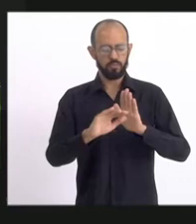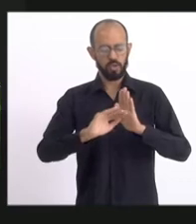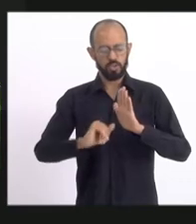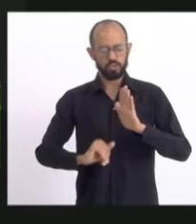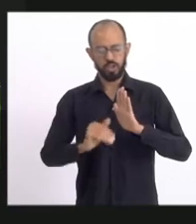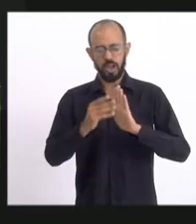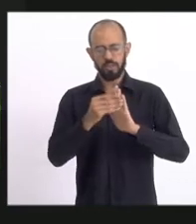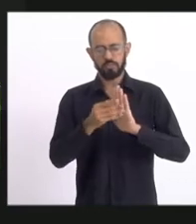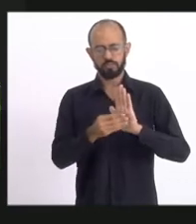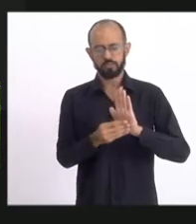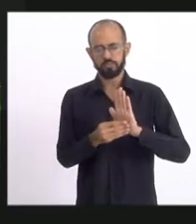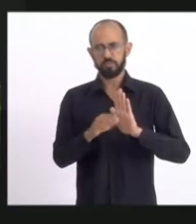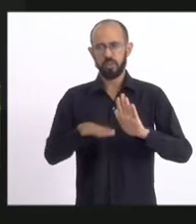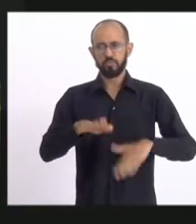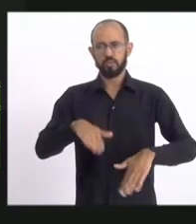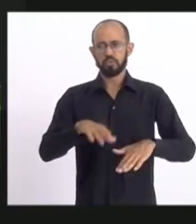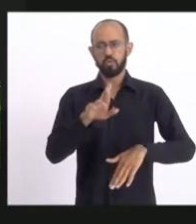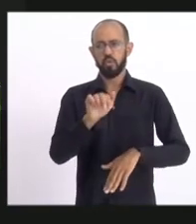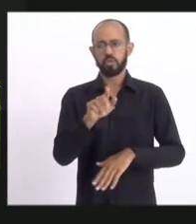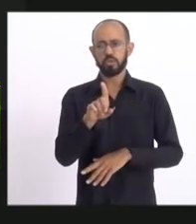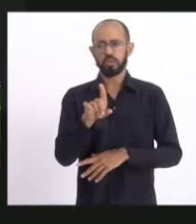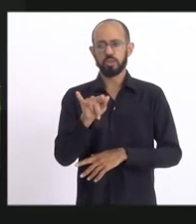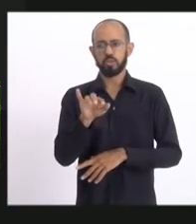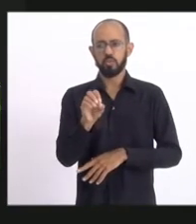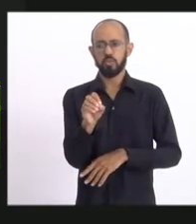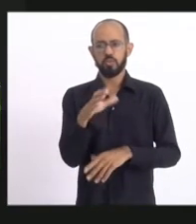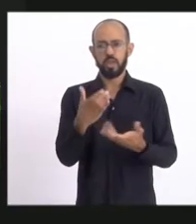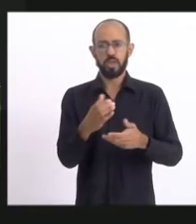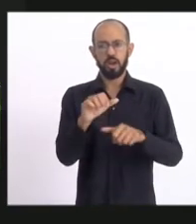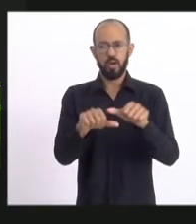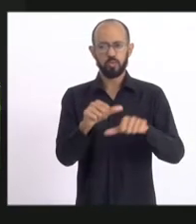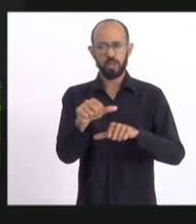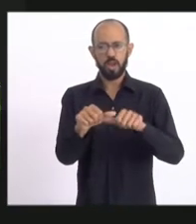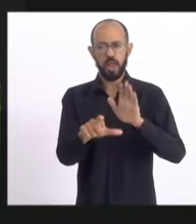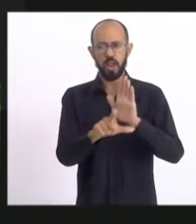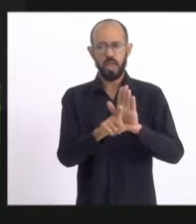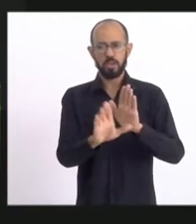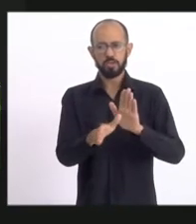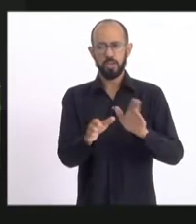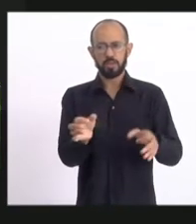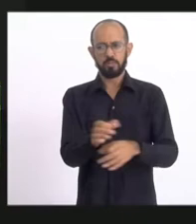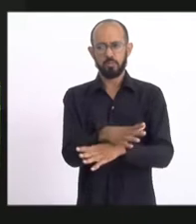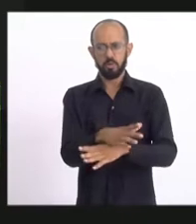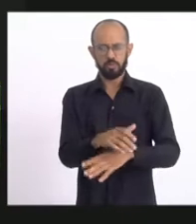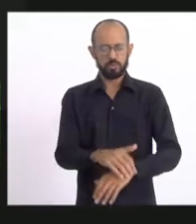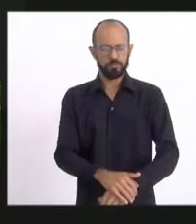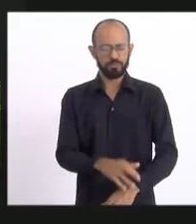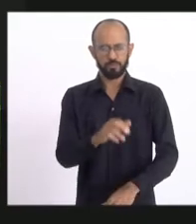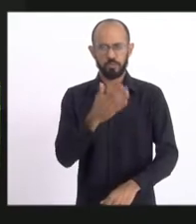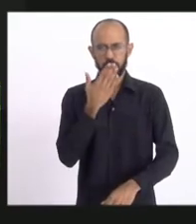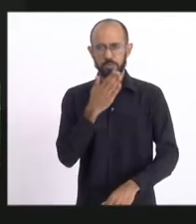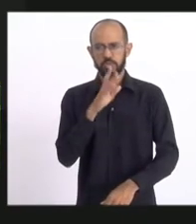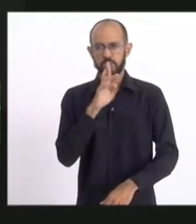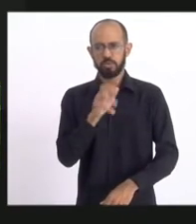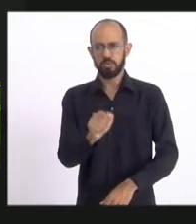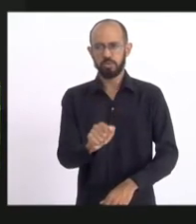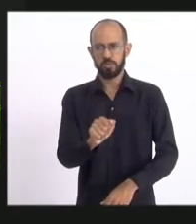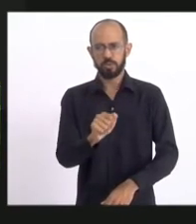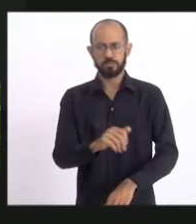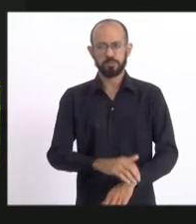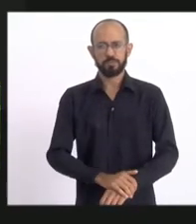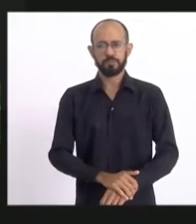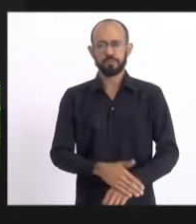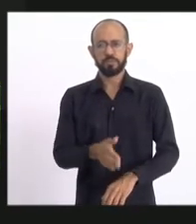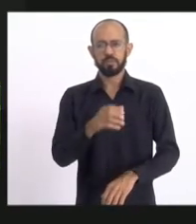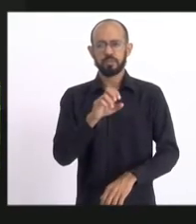pauta, pode ser que o Rodrigo queira alterar a lei que já existe. Vou propor isso ao Rodrigo Amorim. Retirar de pauta.